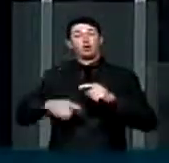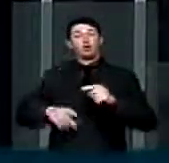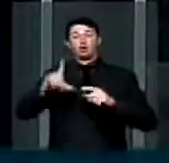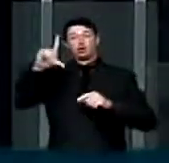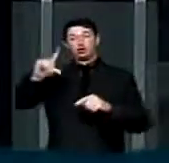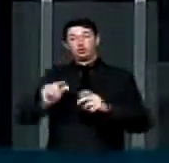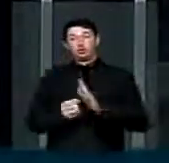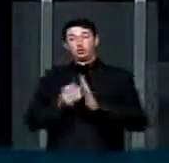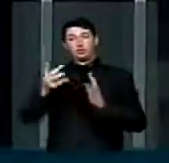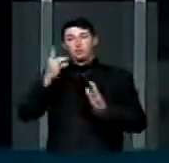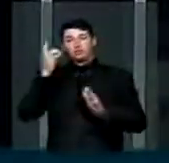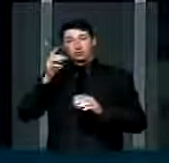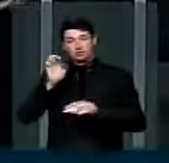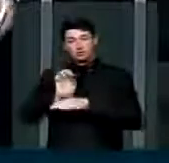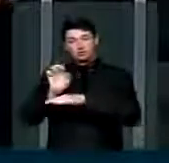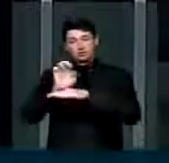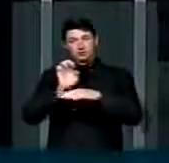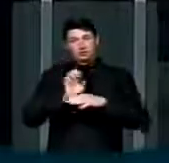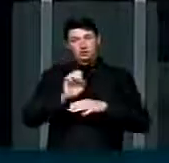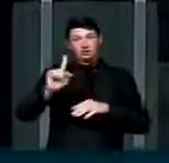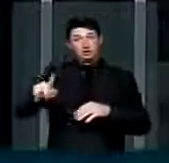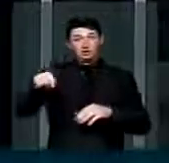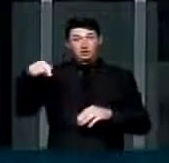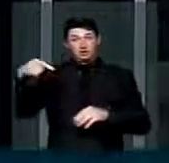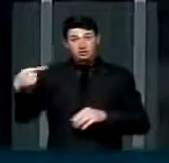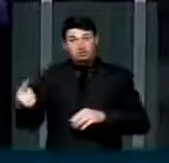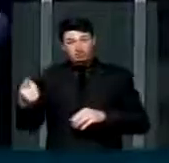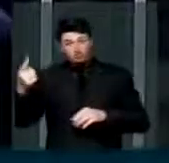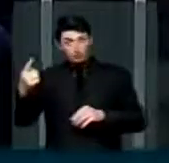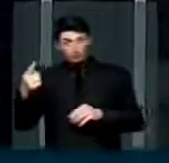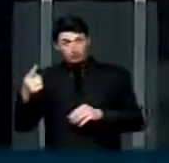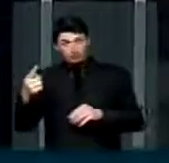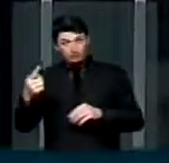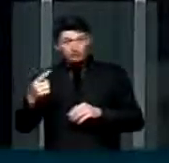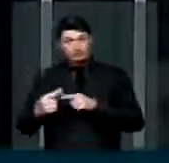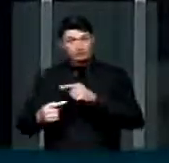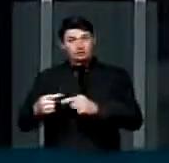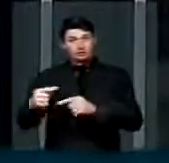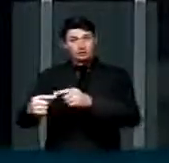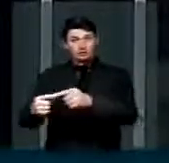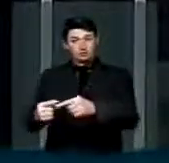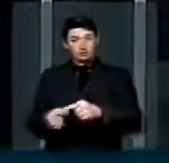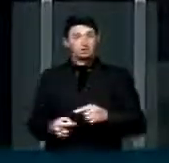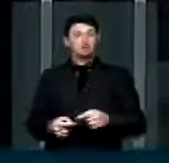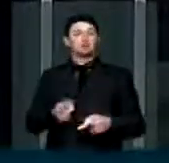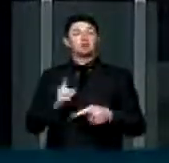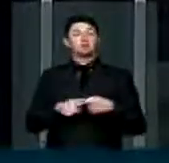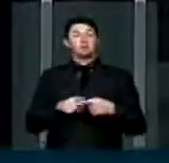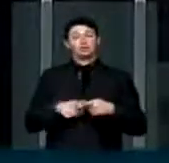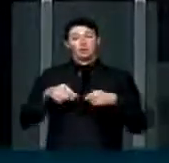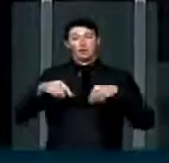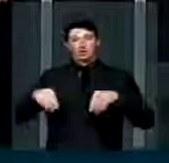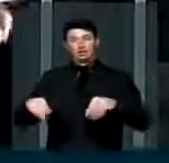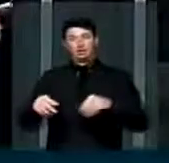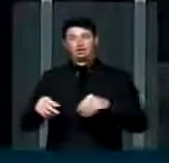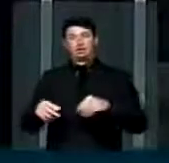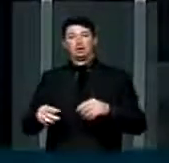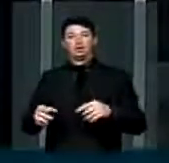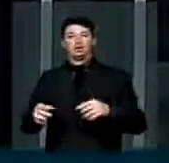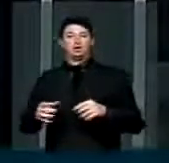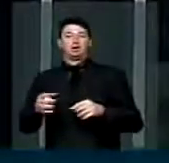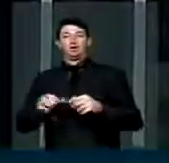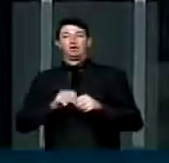bancadas do Estado. Posteriormente, em legislações sequentes, quando os territórios deixaram de